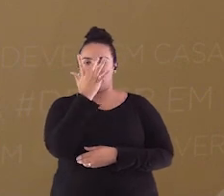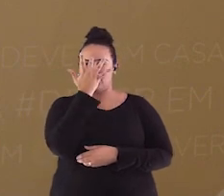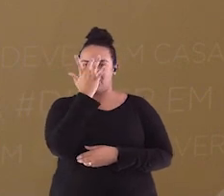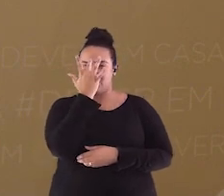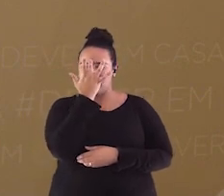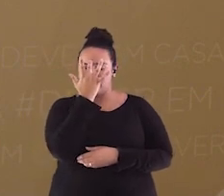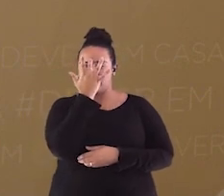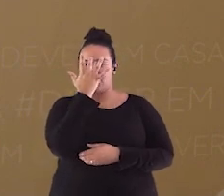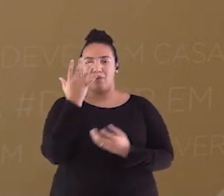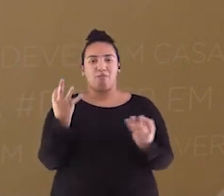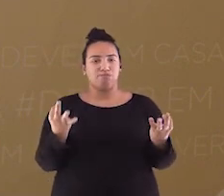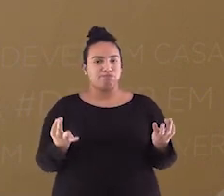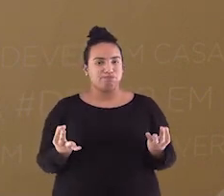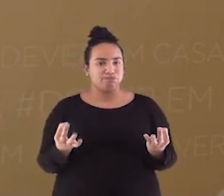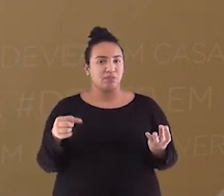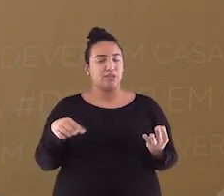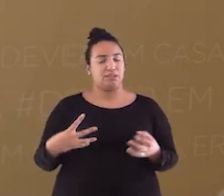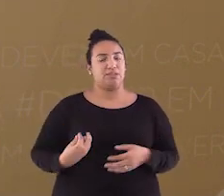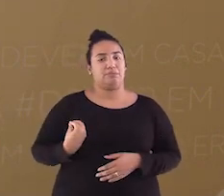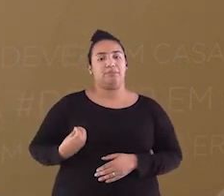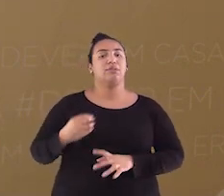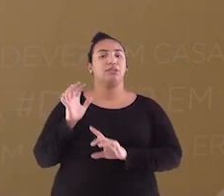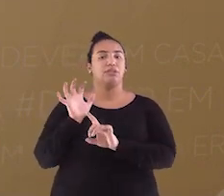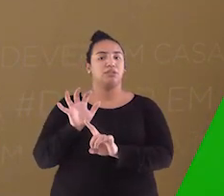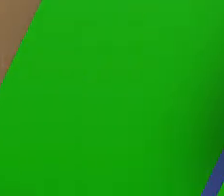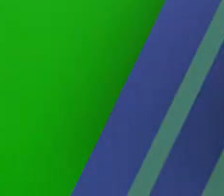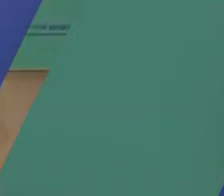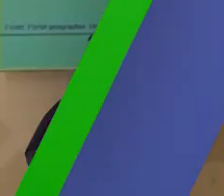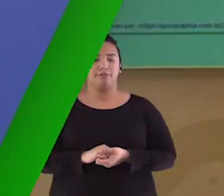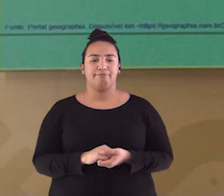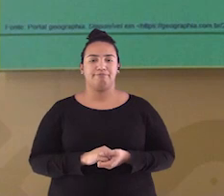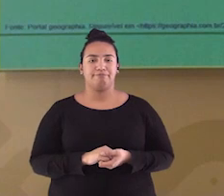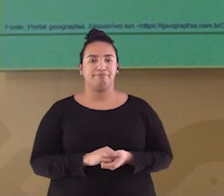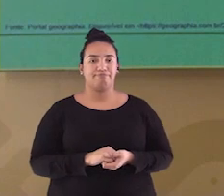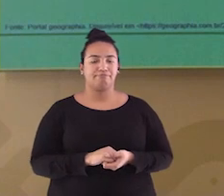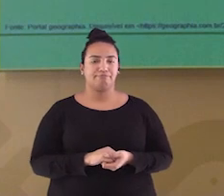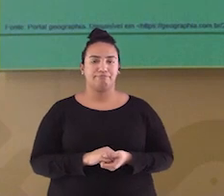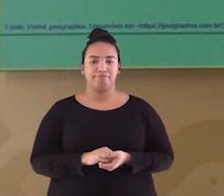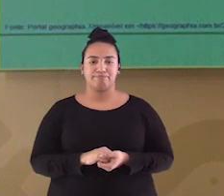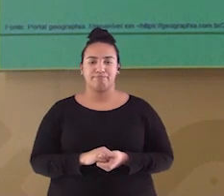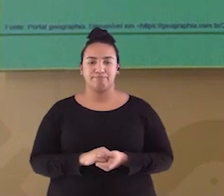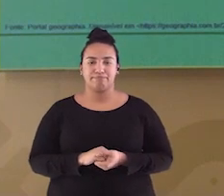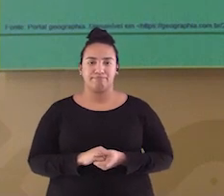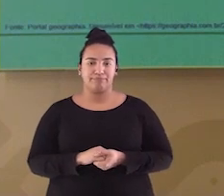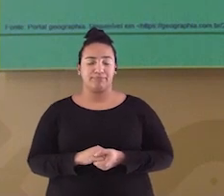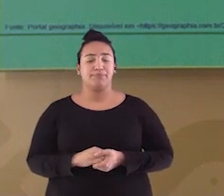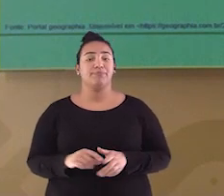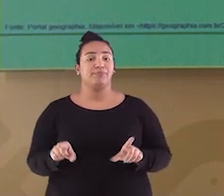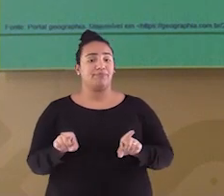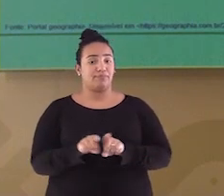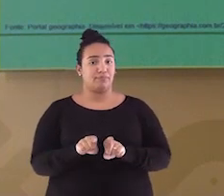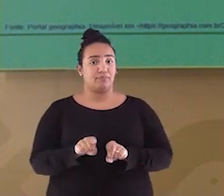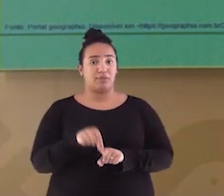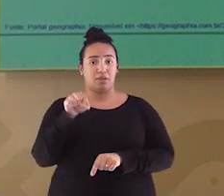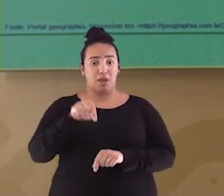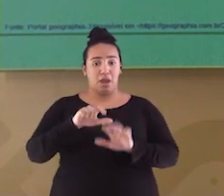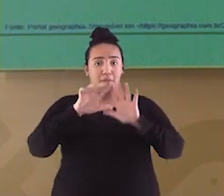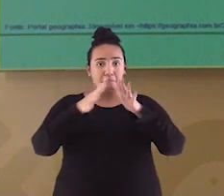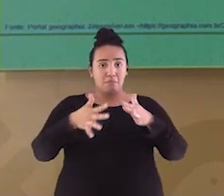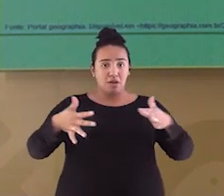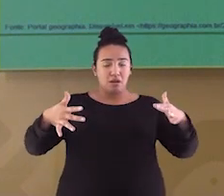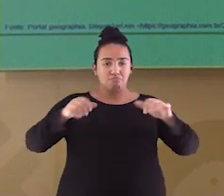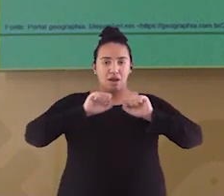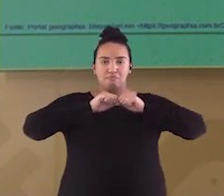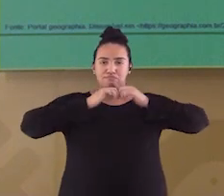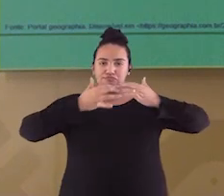hinduístas, são mais presentes com grande influência. E também com a expansão marítima e